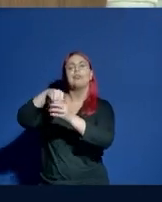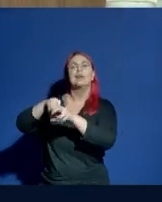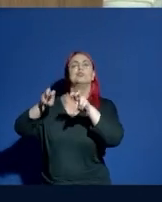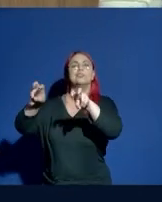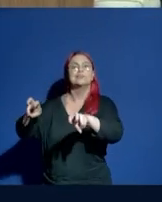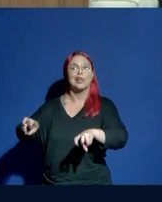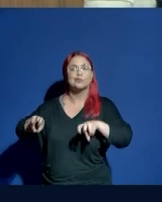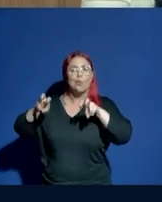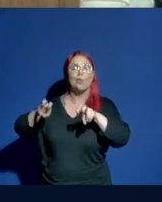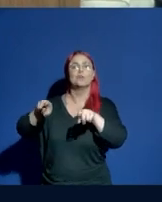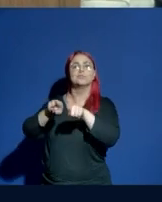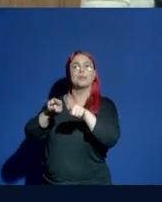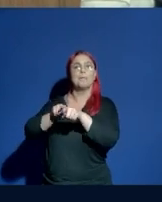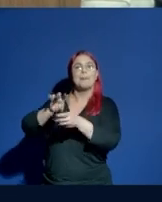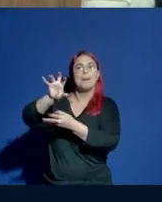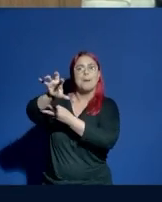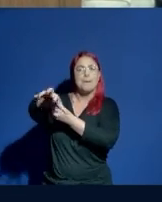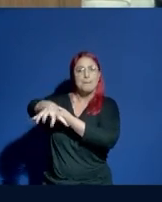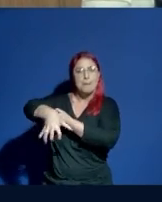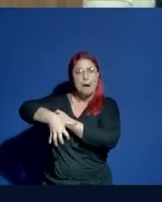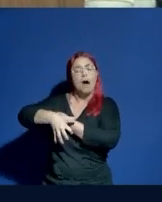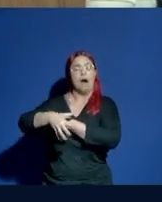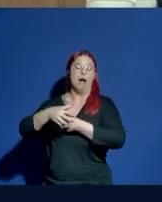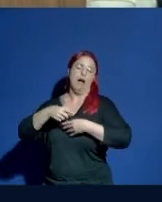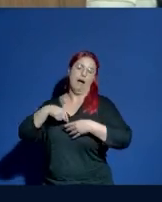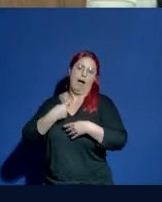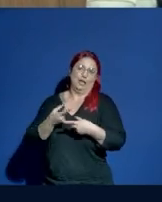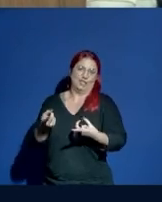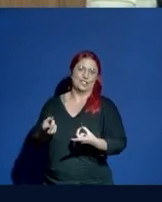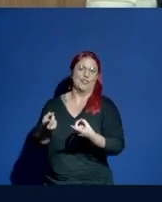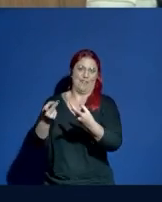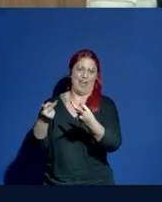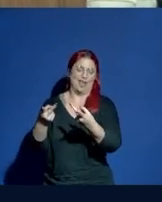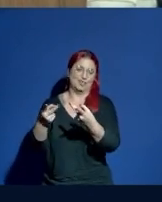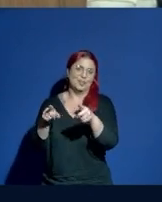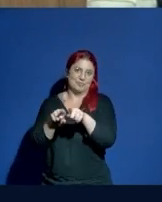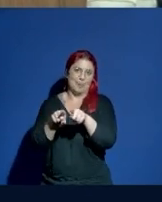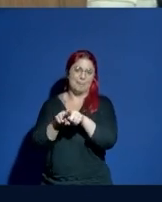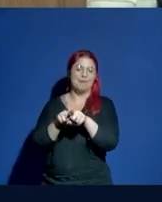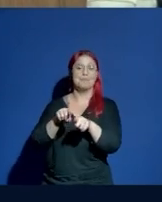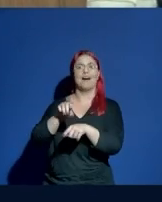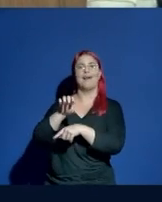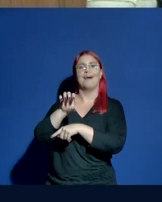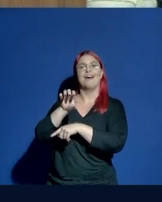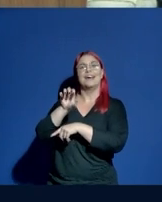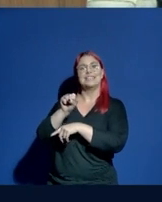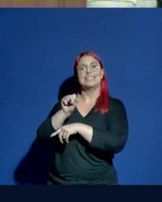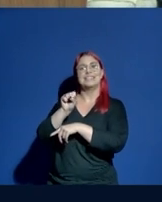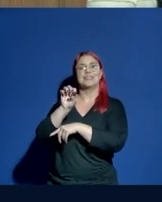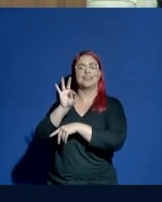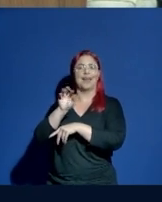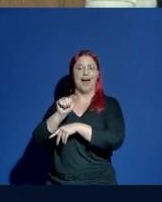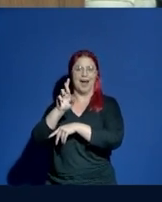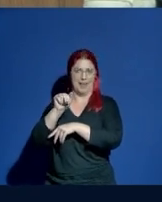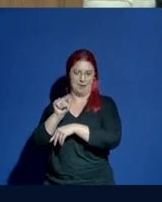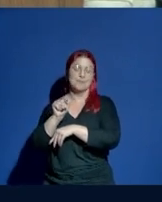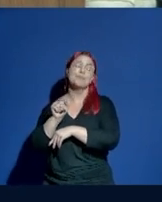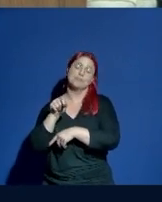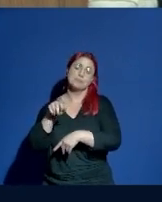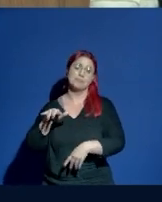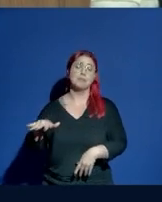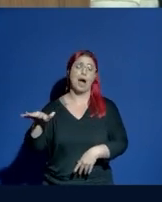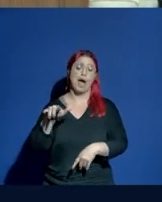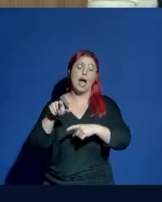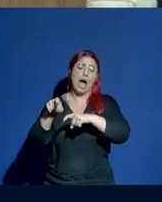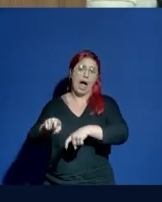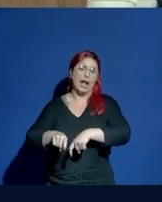colheitadeiras vendemos um pouquinho aqui para nossa para estar também no segmento Agrícola de forma talvez